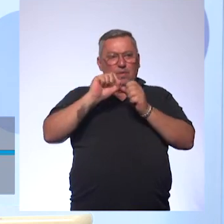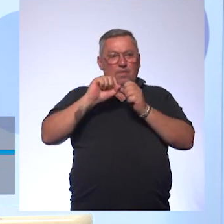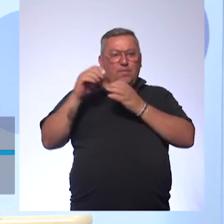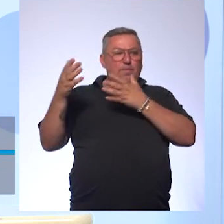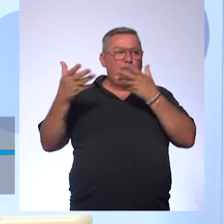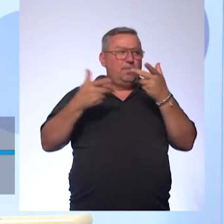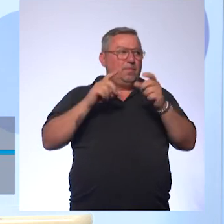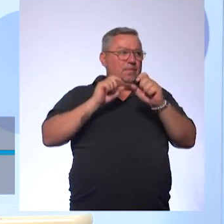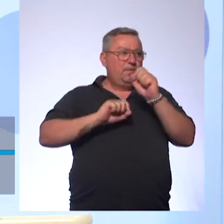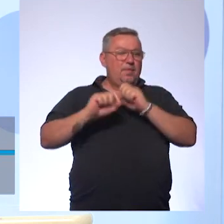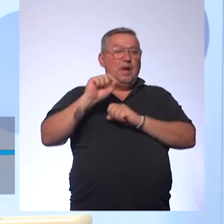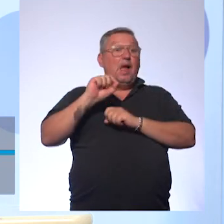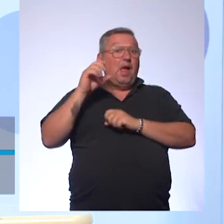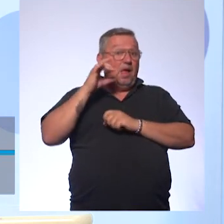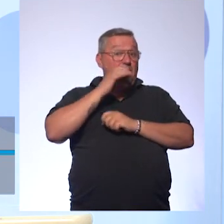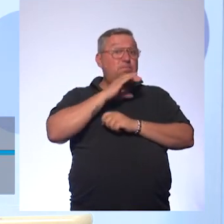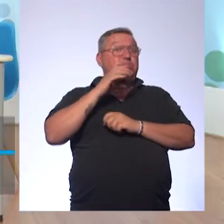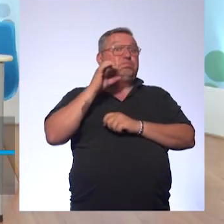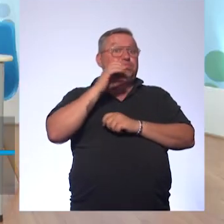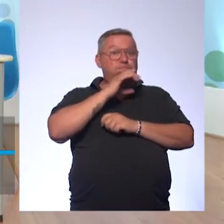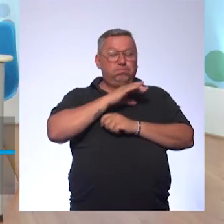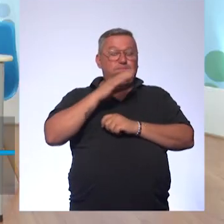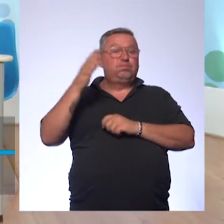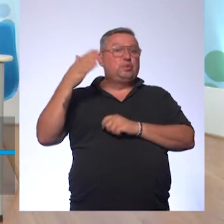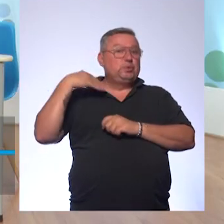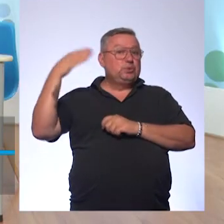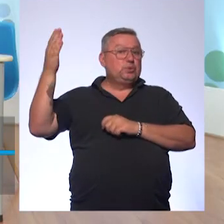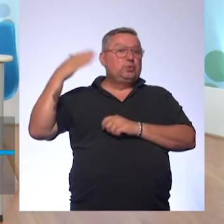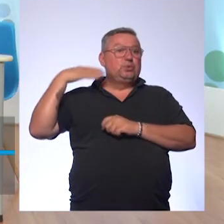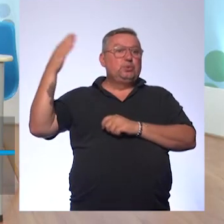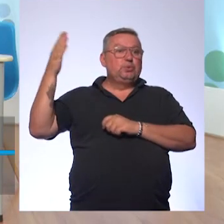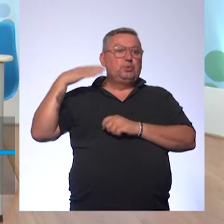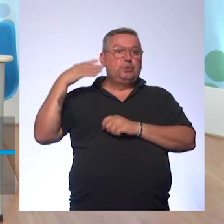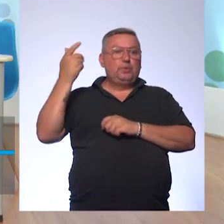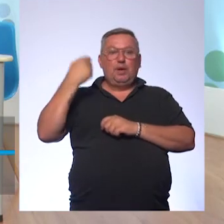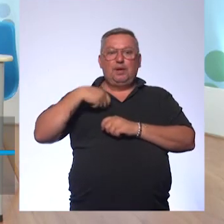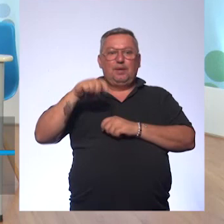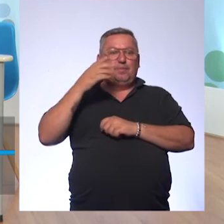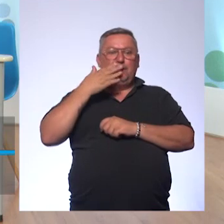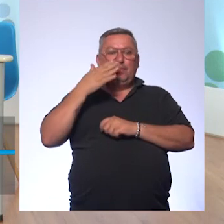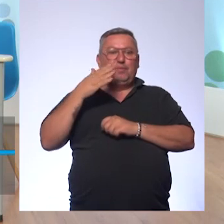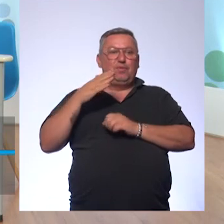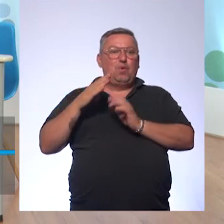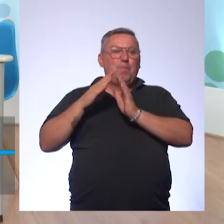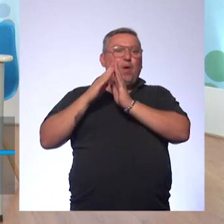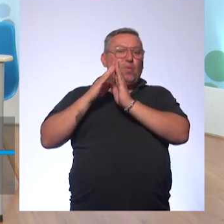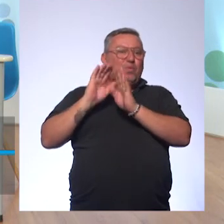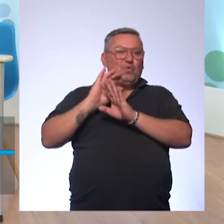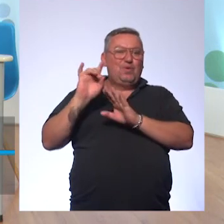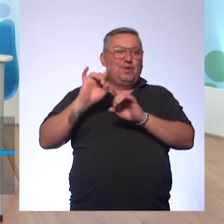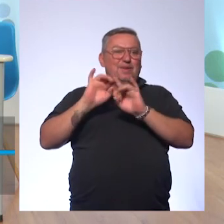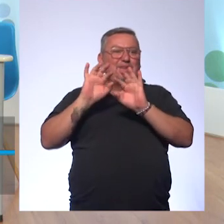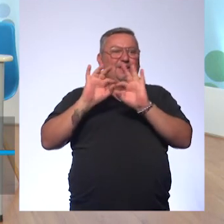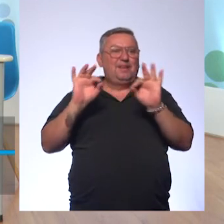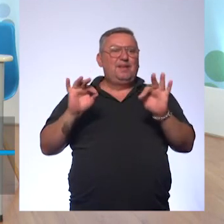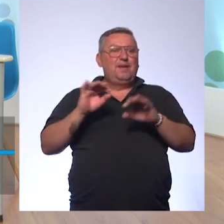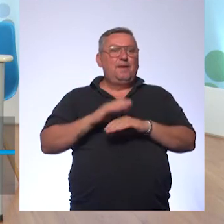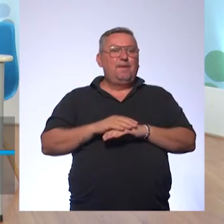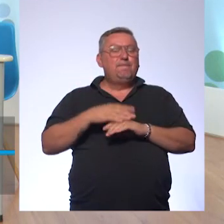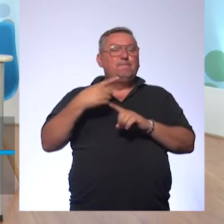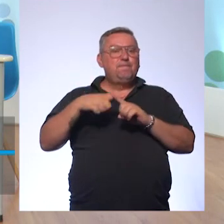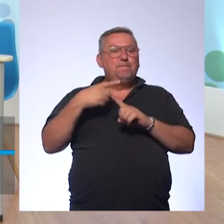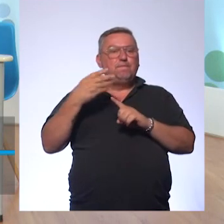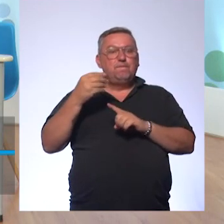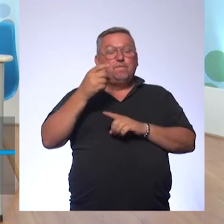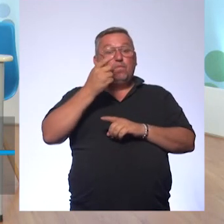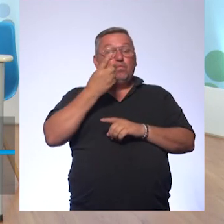A. Queimada das árvores. Olha. Por quê? Dois motivos não, são muitos, né, Ed?